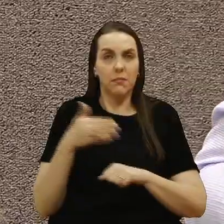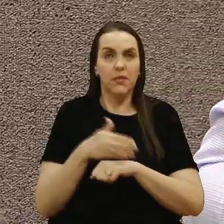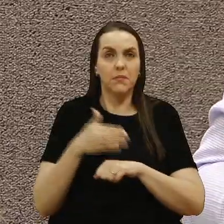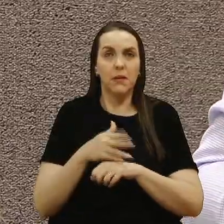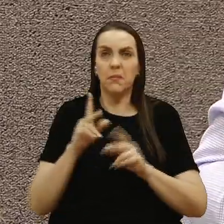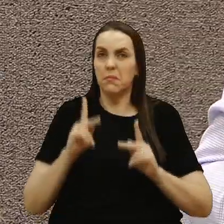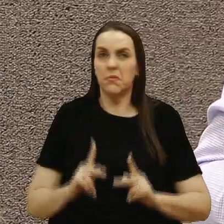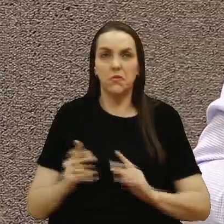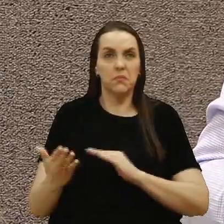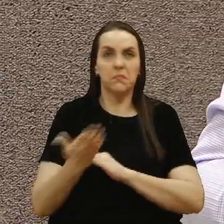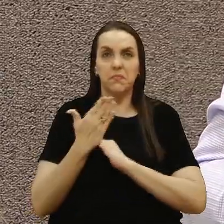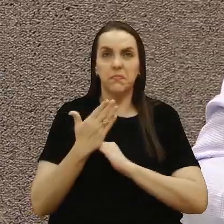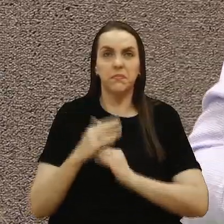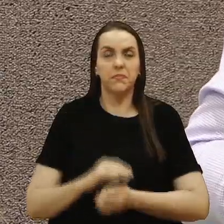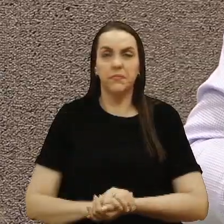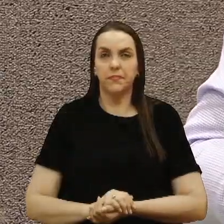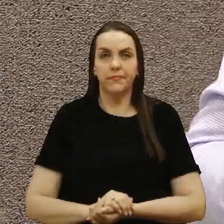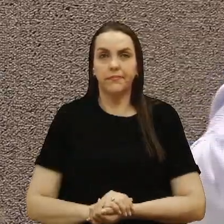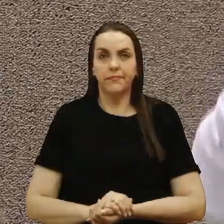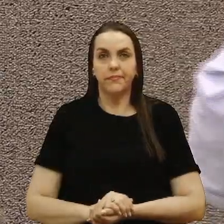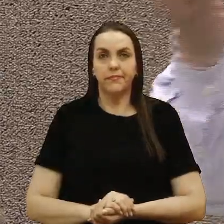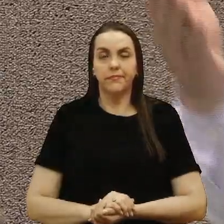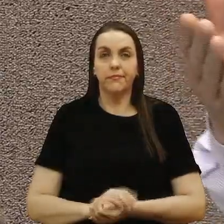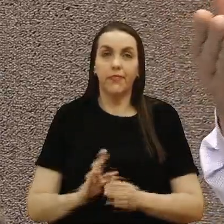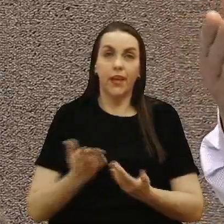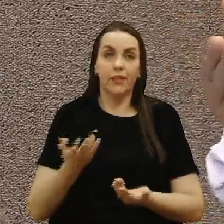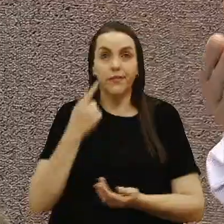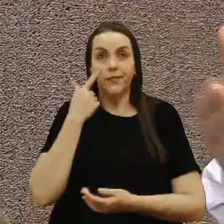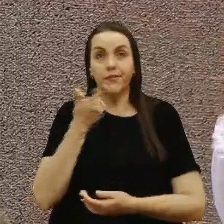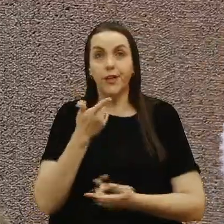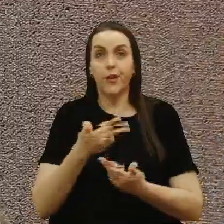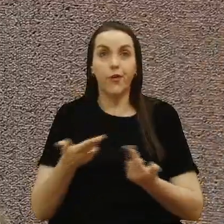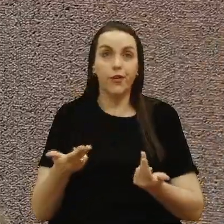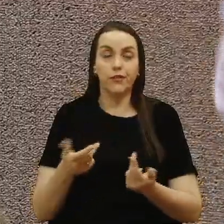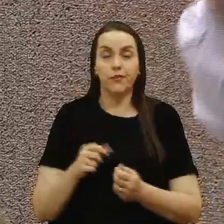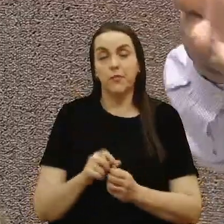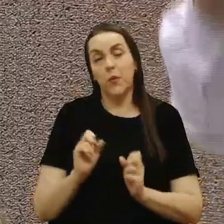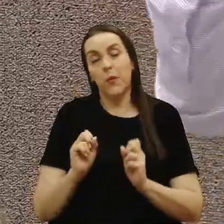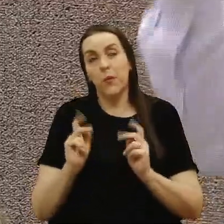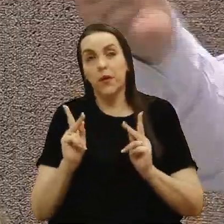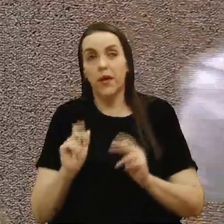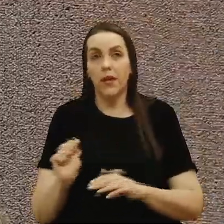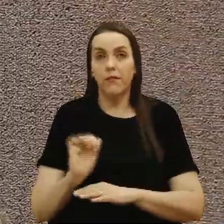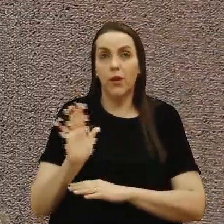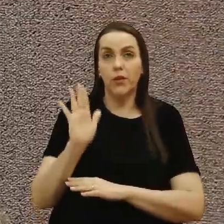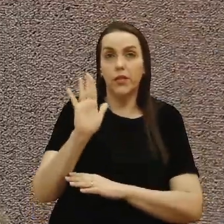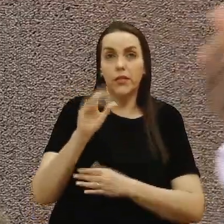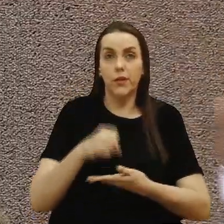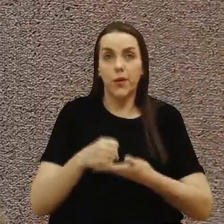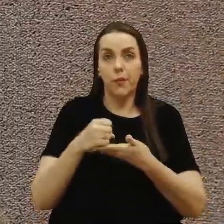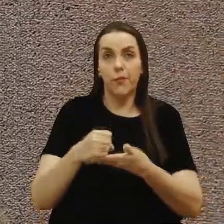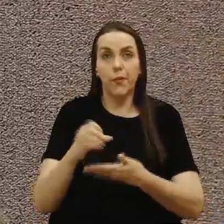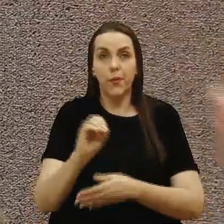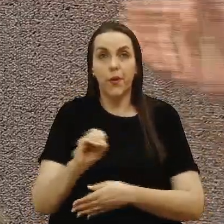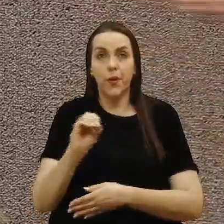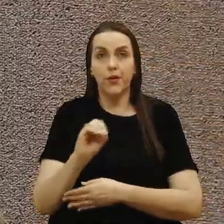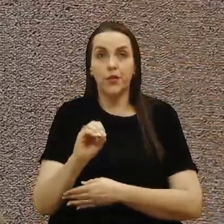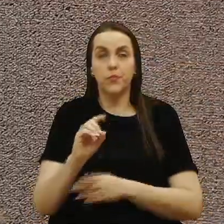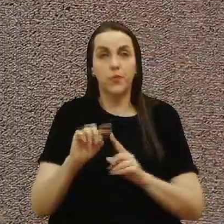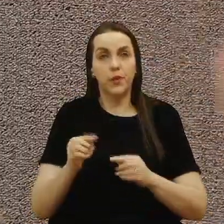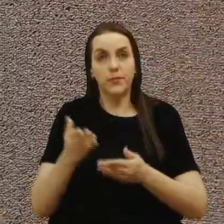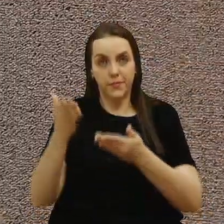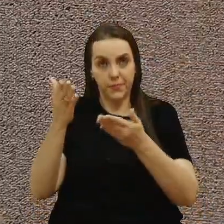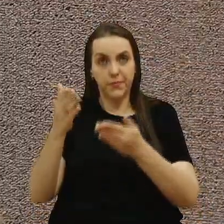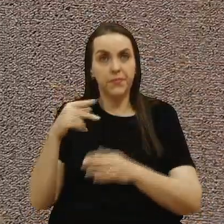ajuda. Aí, a gente vê coisas assim, tudo bem, eu valorizo, apoio, ótimo. Mas, enfim, sua